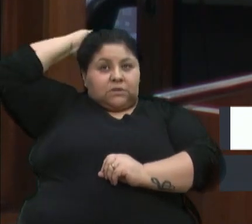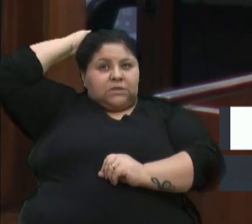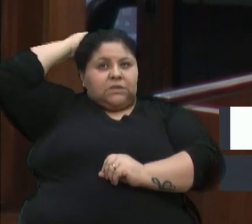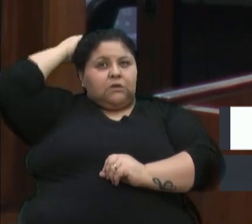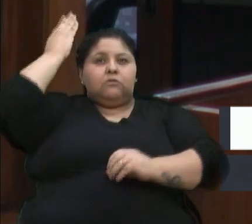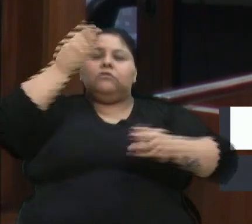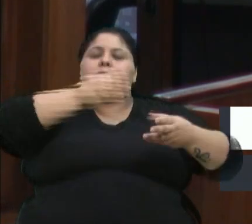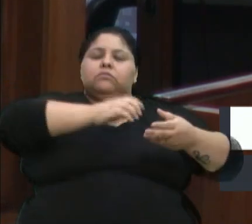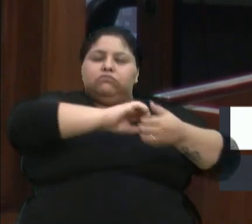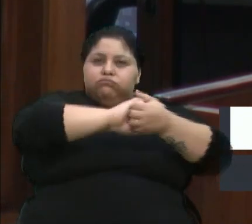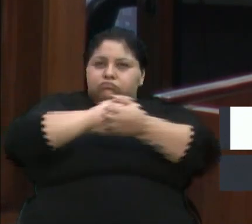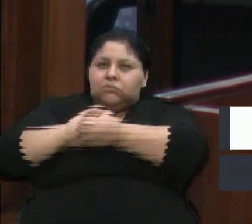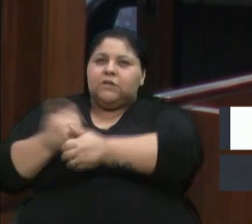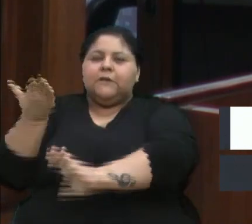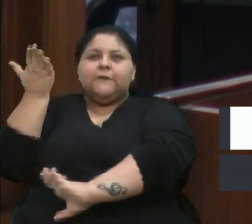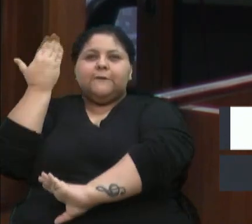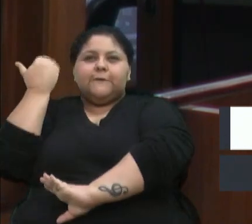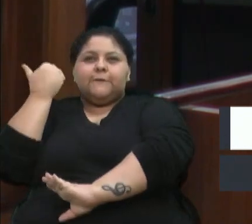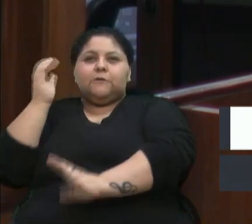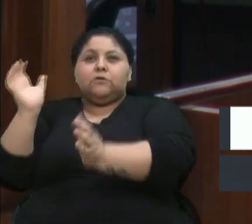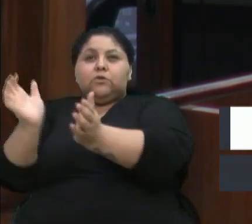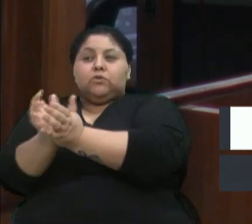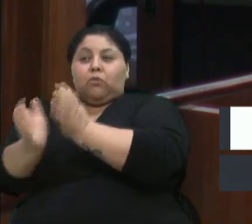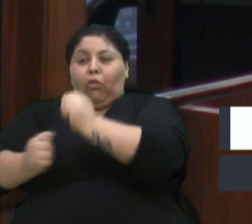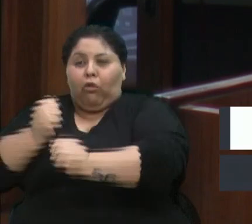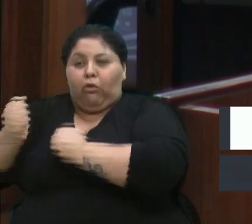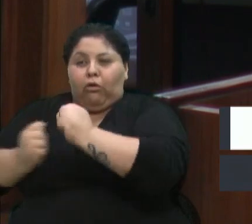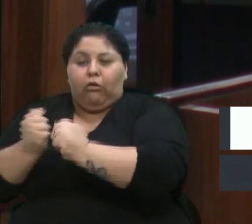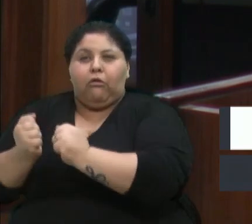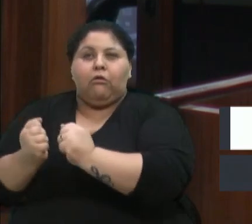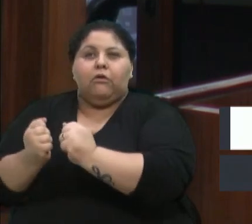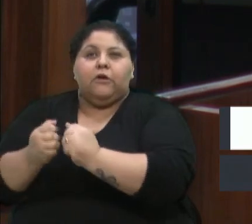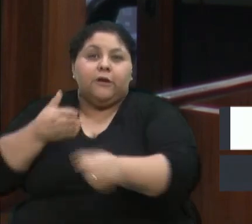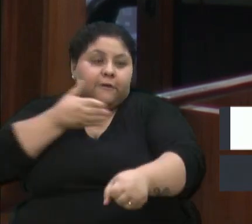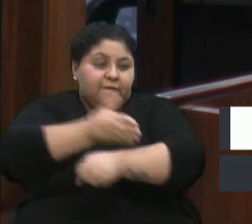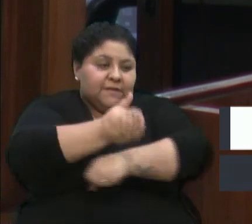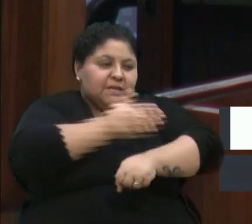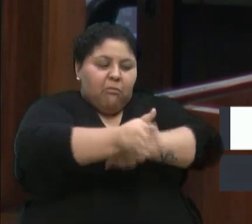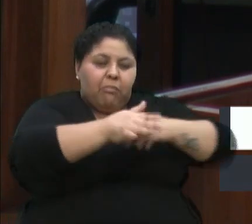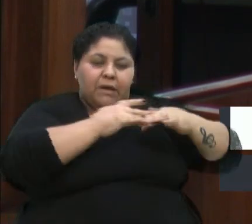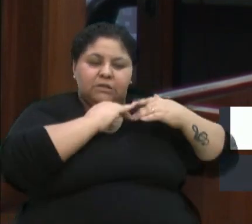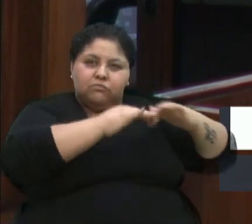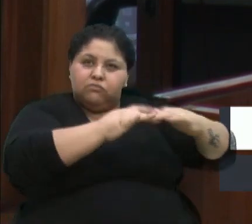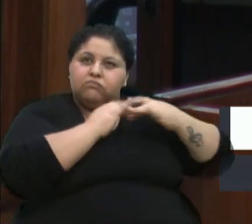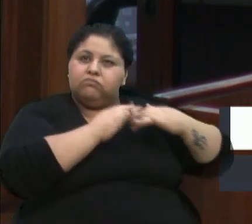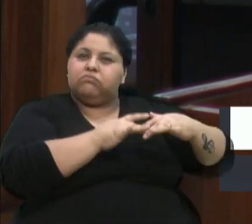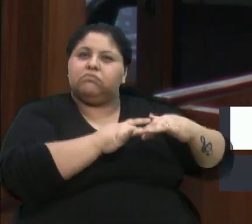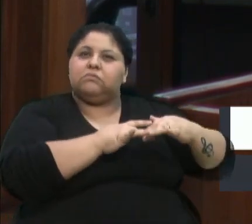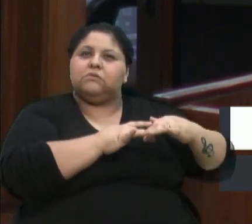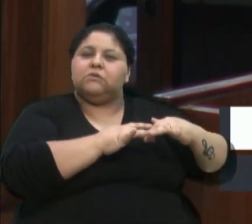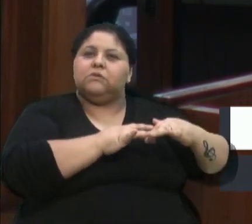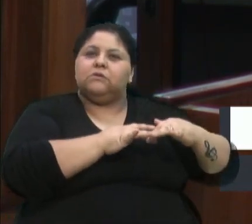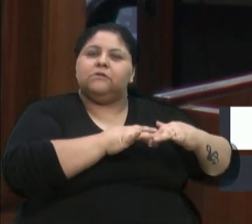parceiro à época do Clube de Corredores, de todo mundo que estava envolvido com esse movimento de